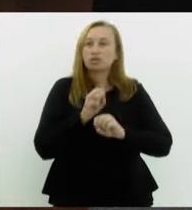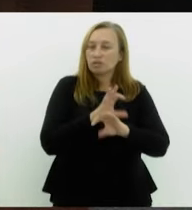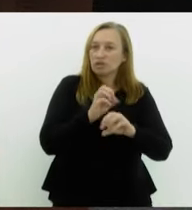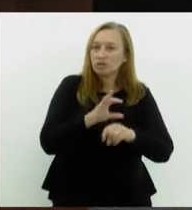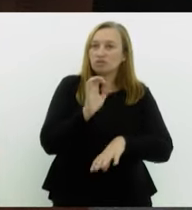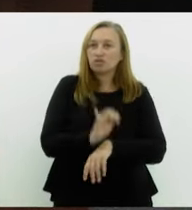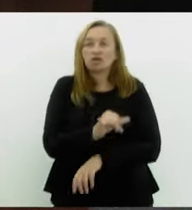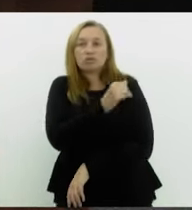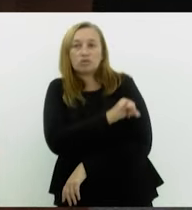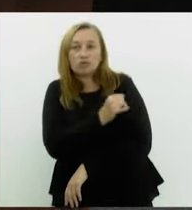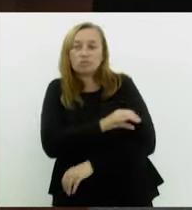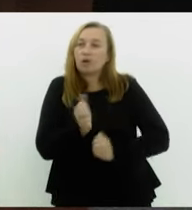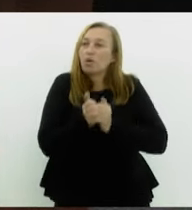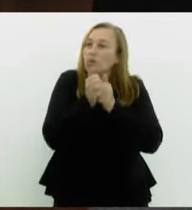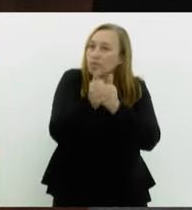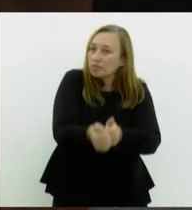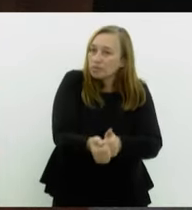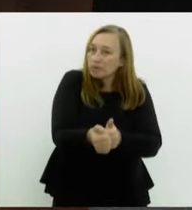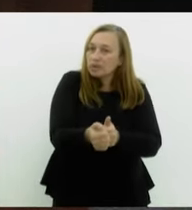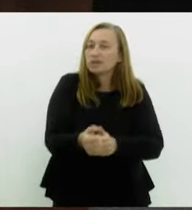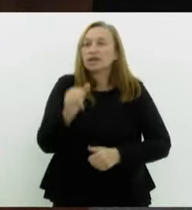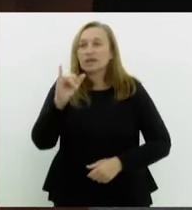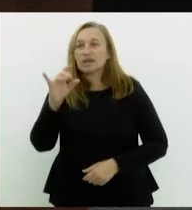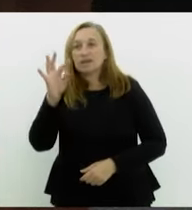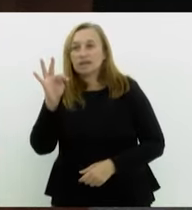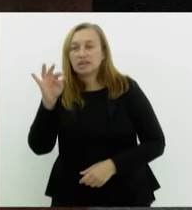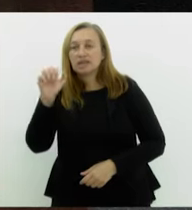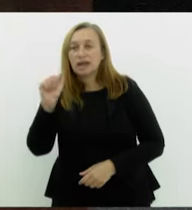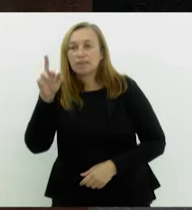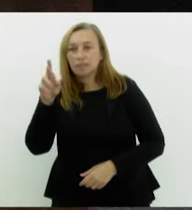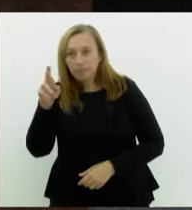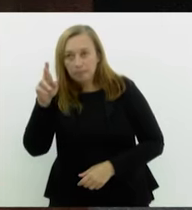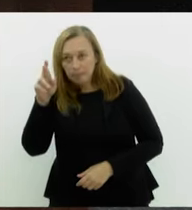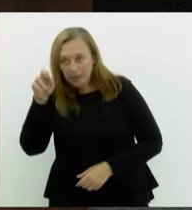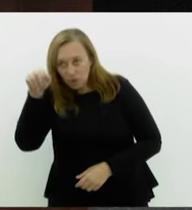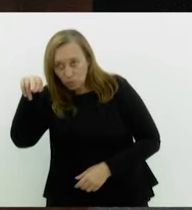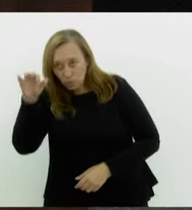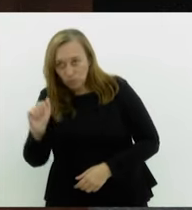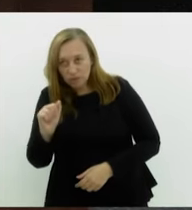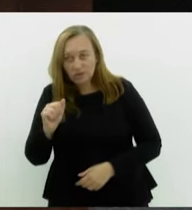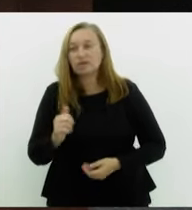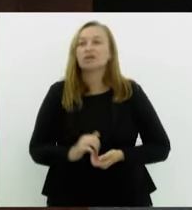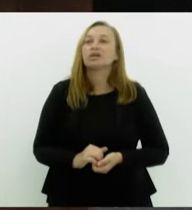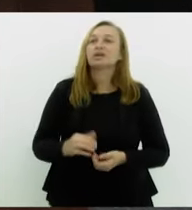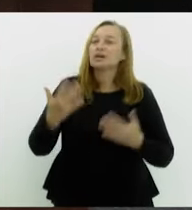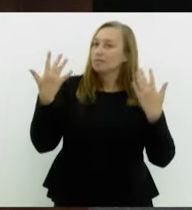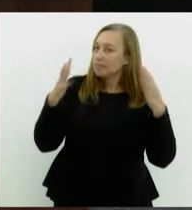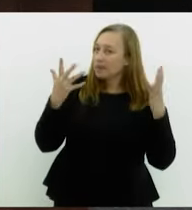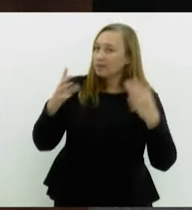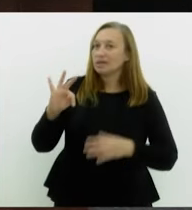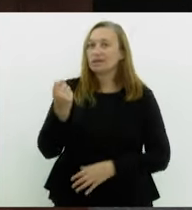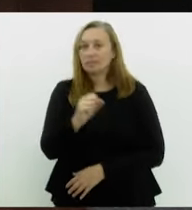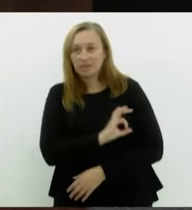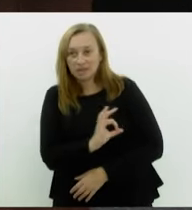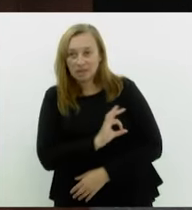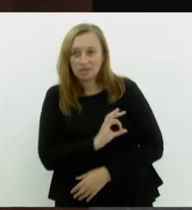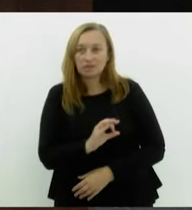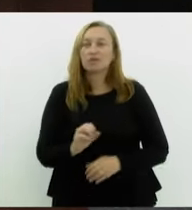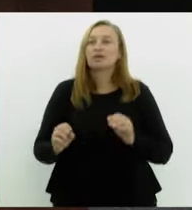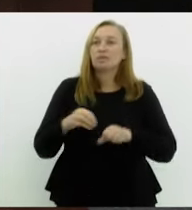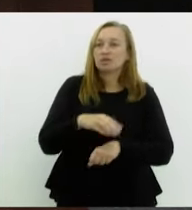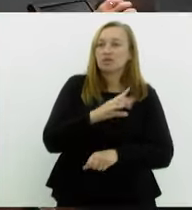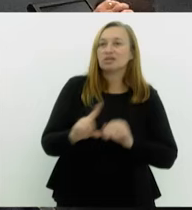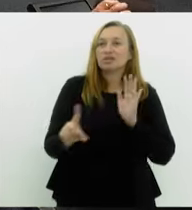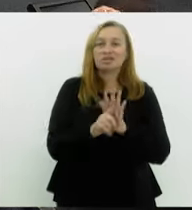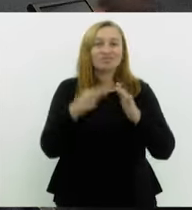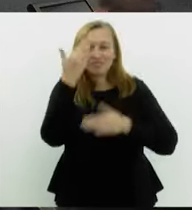para acompanhamento da galera de Itaperuna para os próximos passos. Mais uma vez, deputada Marta Rocha, parabéns pela indicação legislativa. Obrigada,